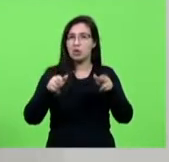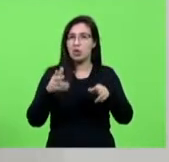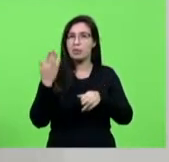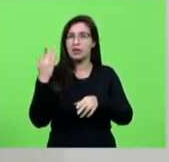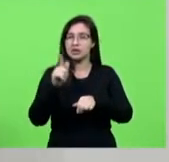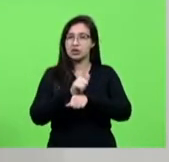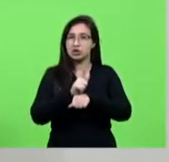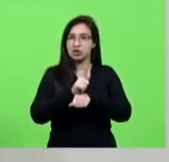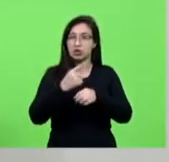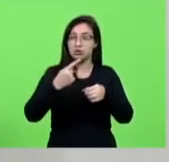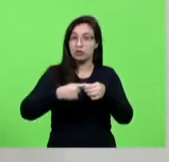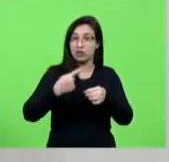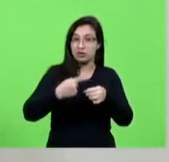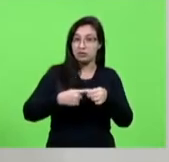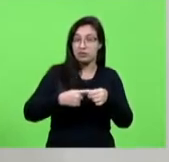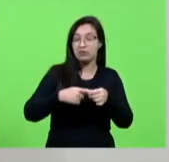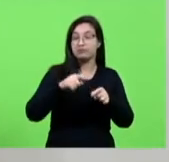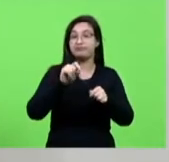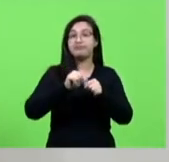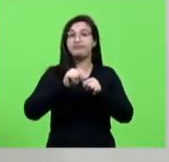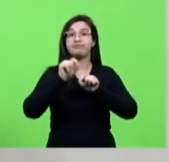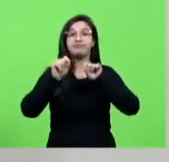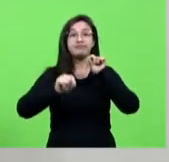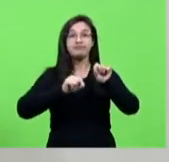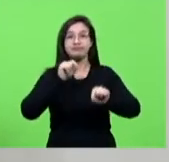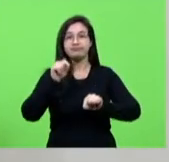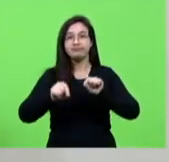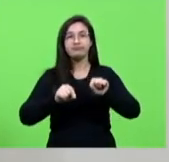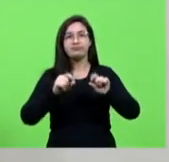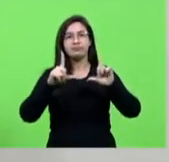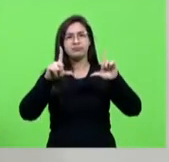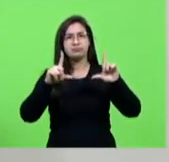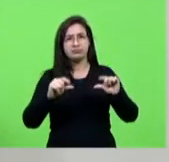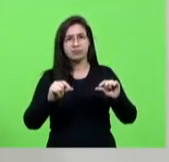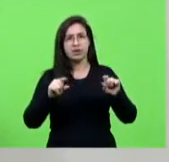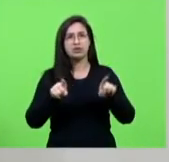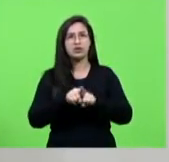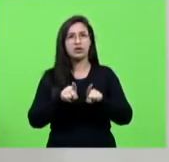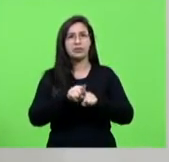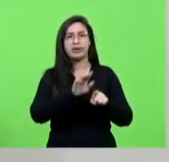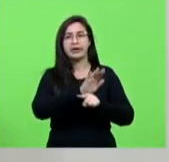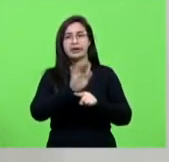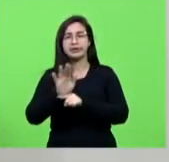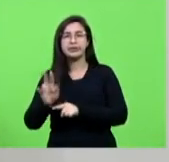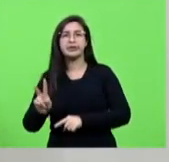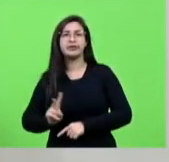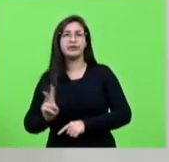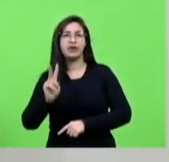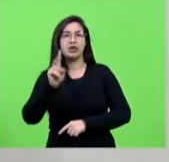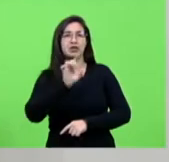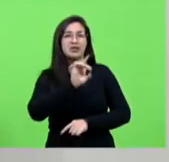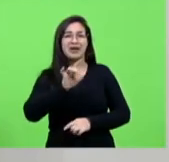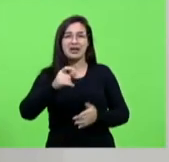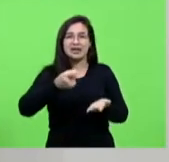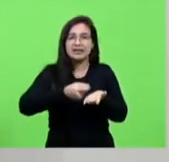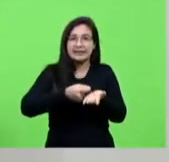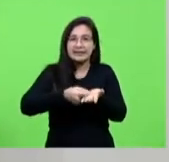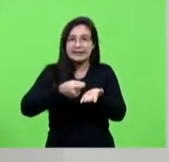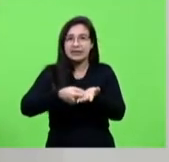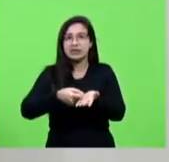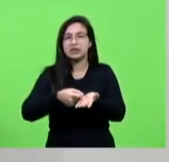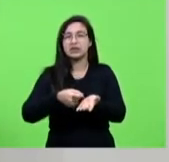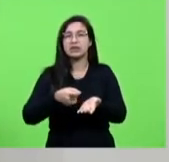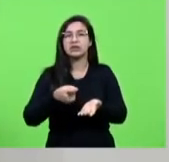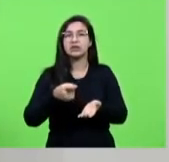municipal, fazendo sempre com muito menos, muito mais, valorizando cada centavo. E tenho dito, só acumula 1 milhão